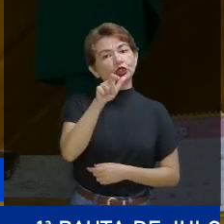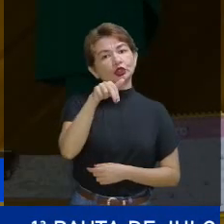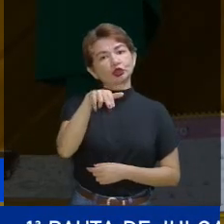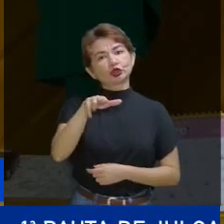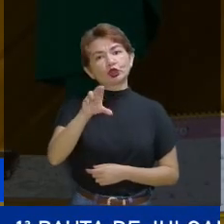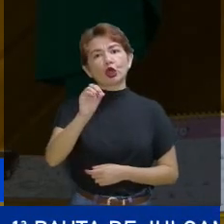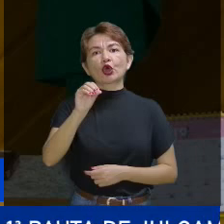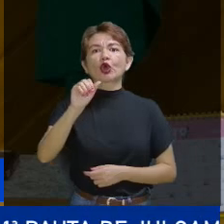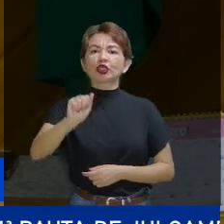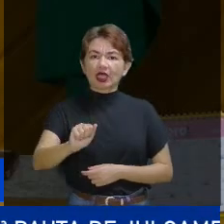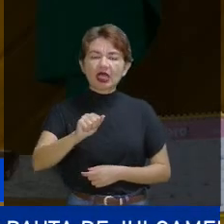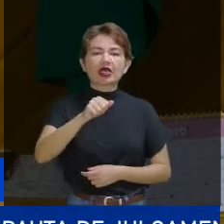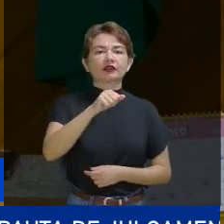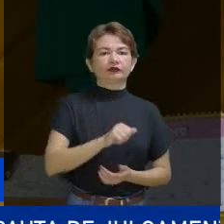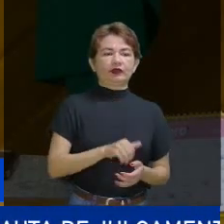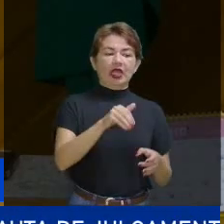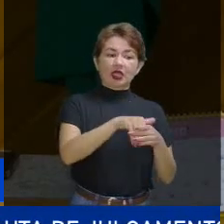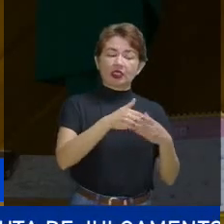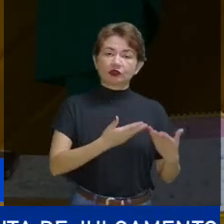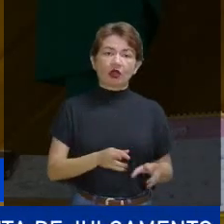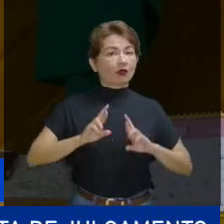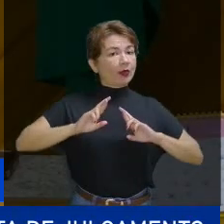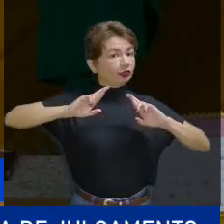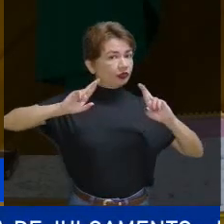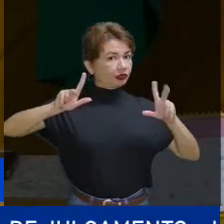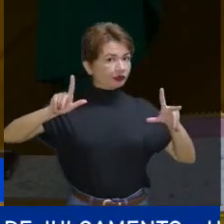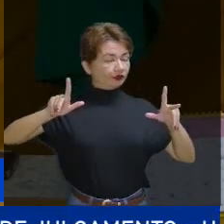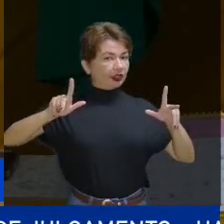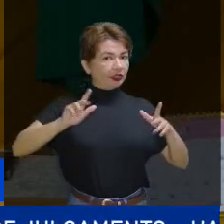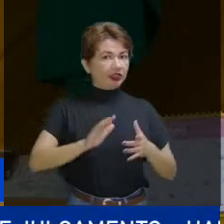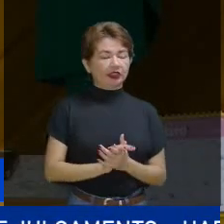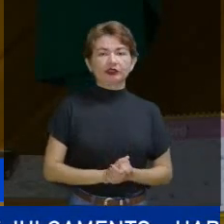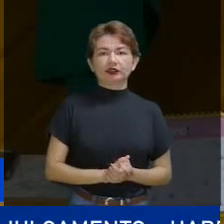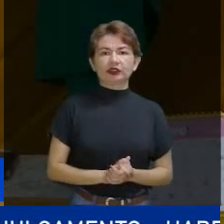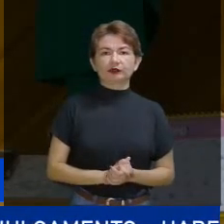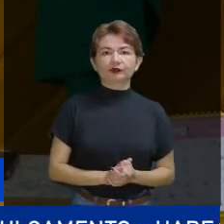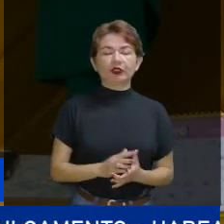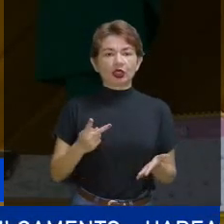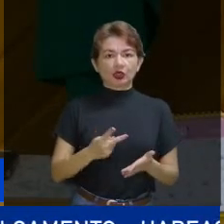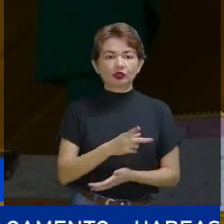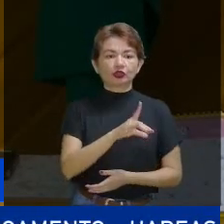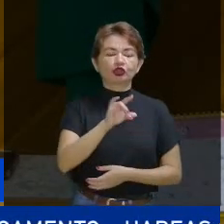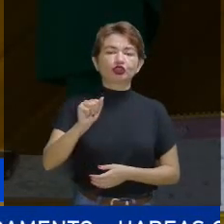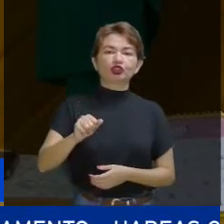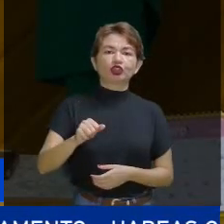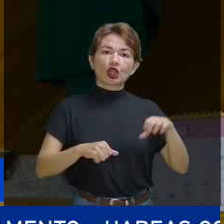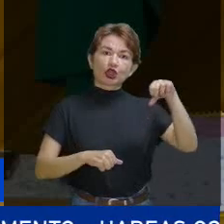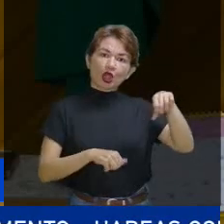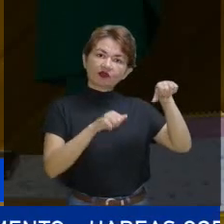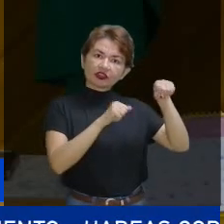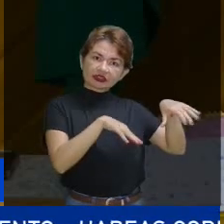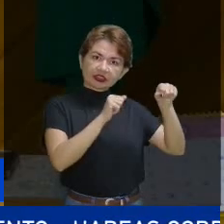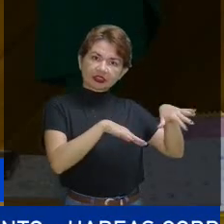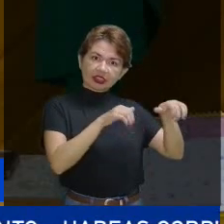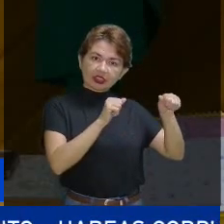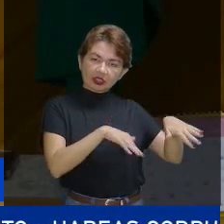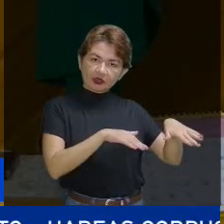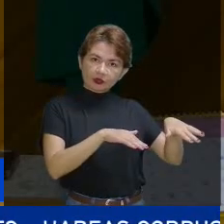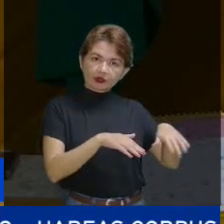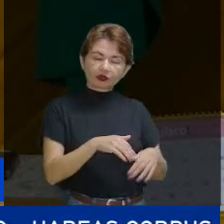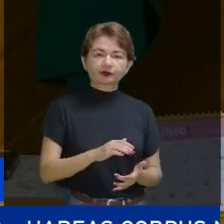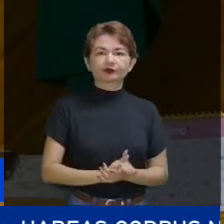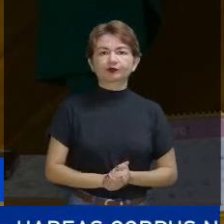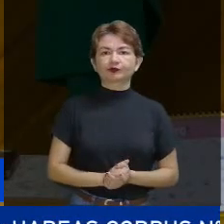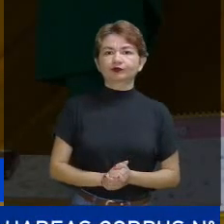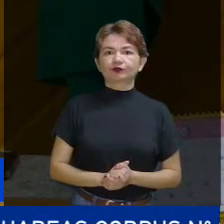Portanto, há uma diferença entre o declínio que se efetuou no dia 9 de setembro, que foi aqui suscitado da